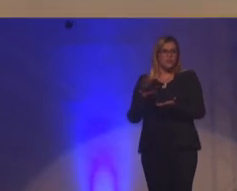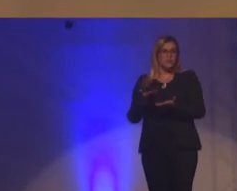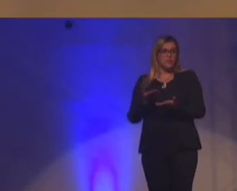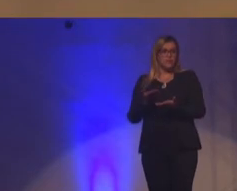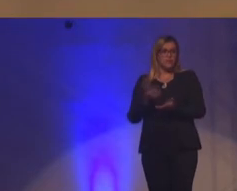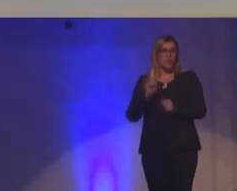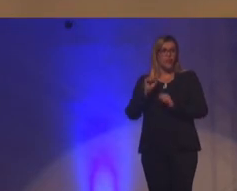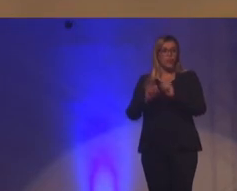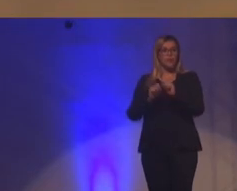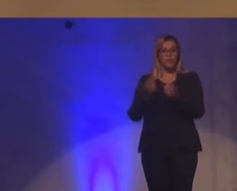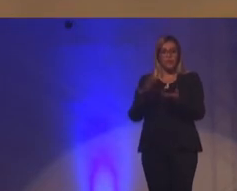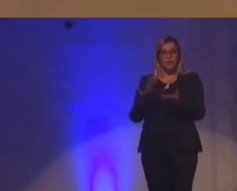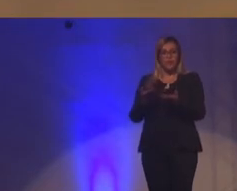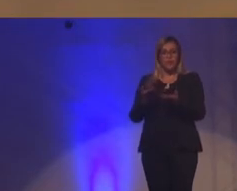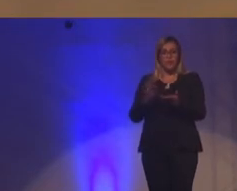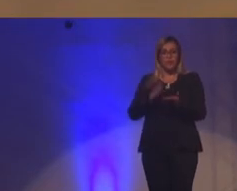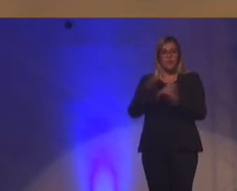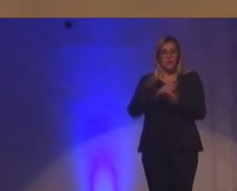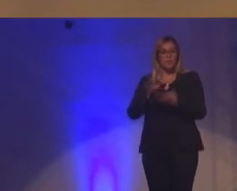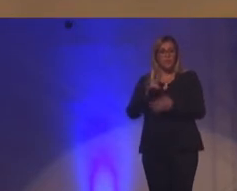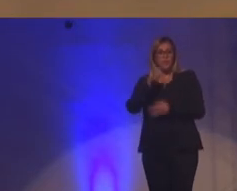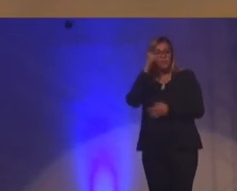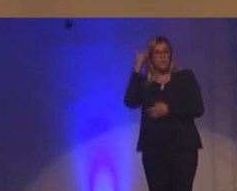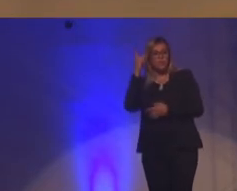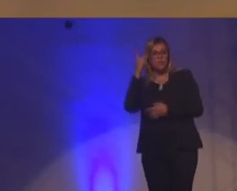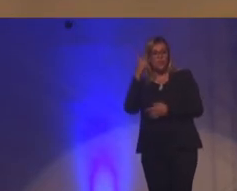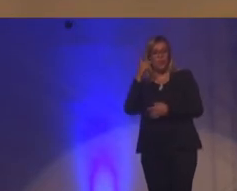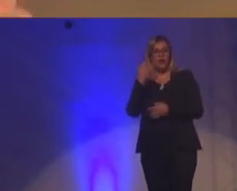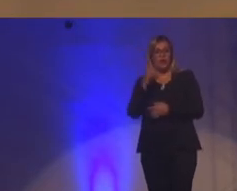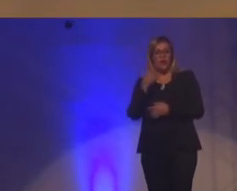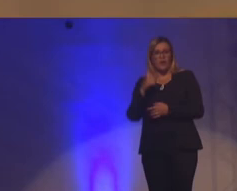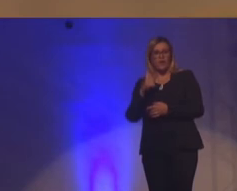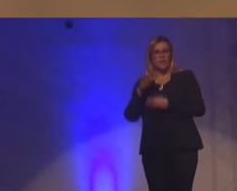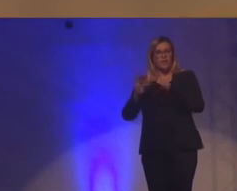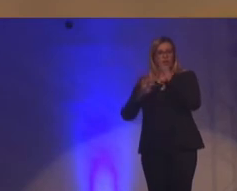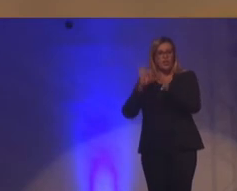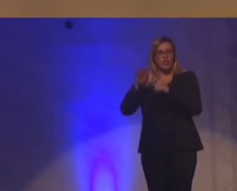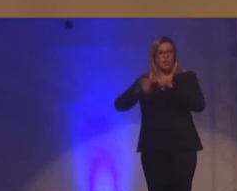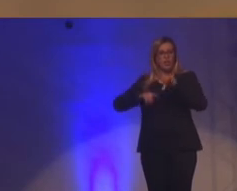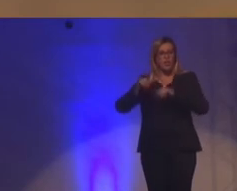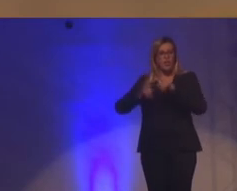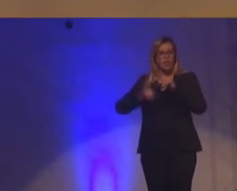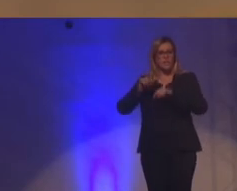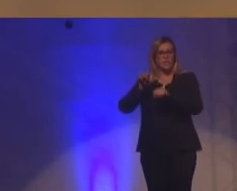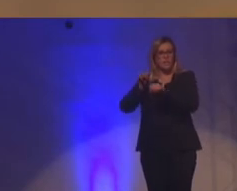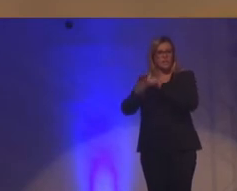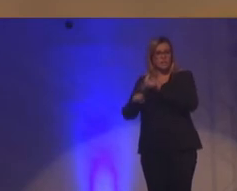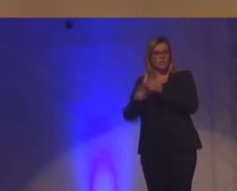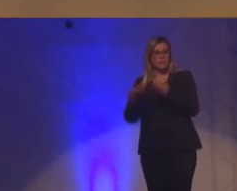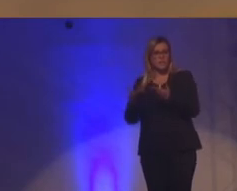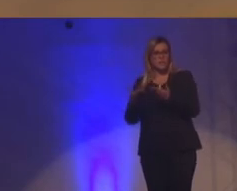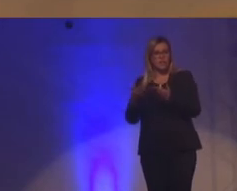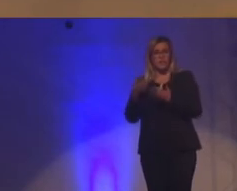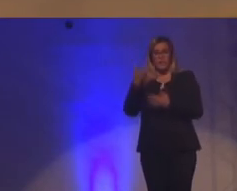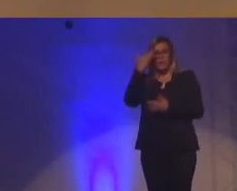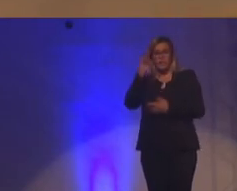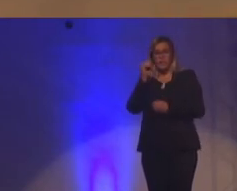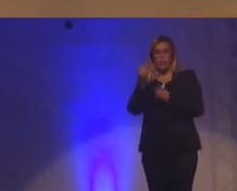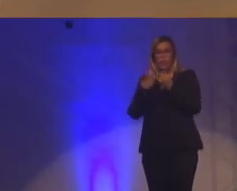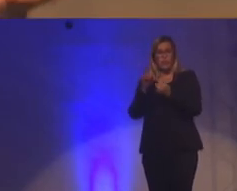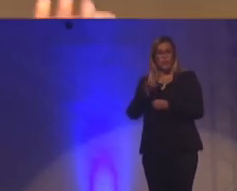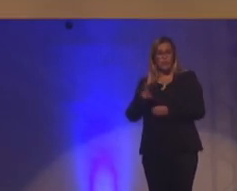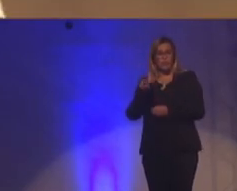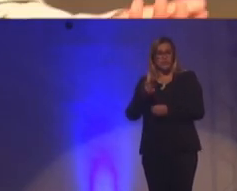de encontrar muitas pessoas, às vezes, usando aparelhos descalibrados, obsoletos, sem um controle,